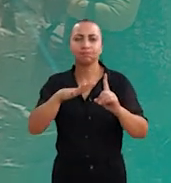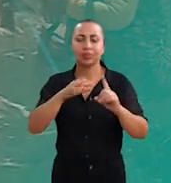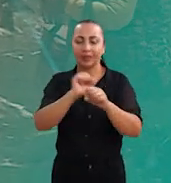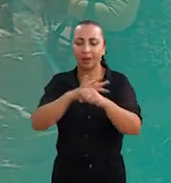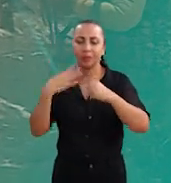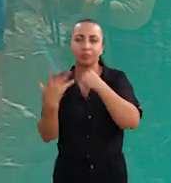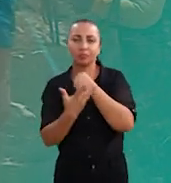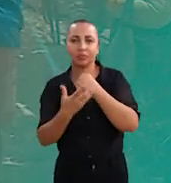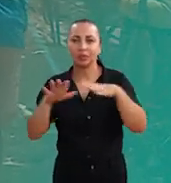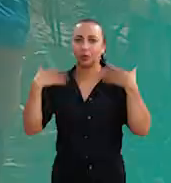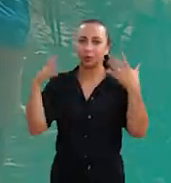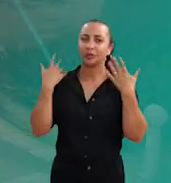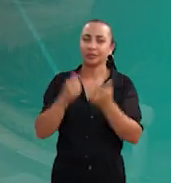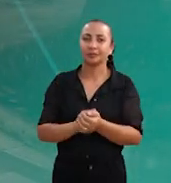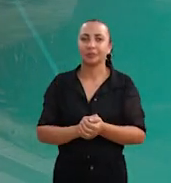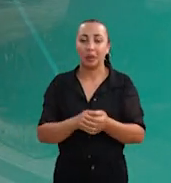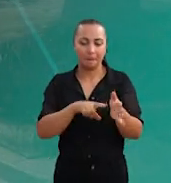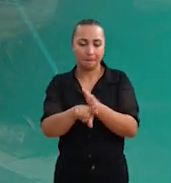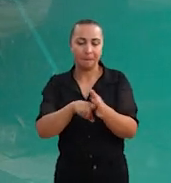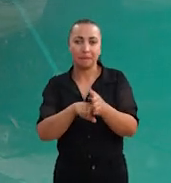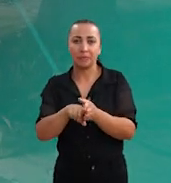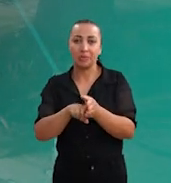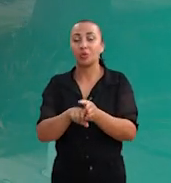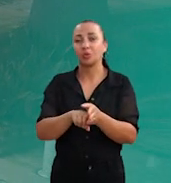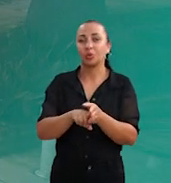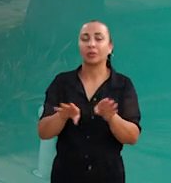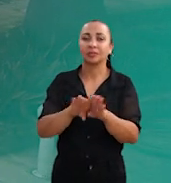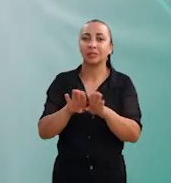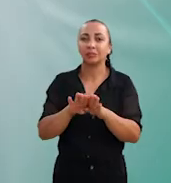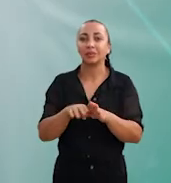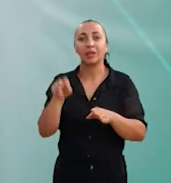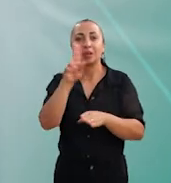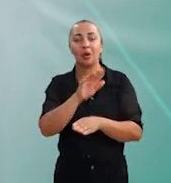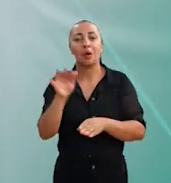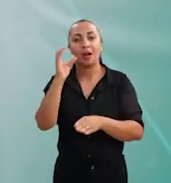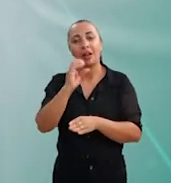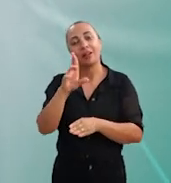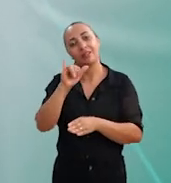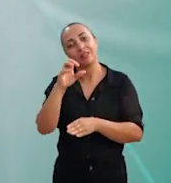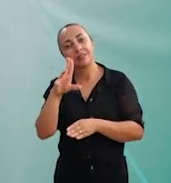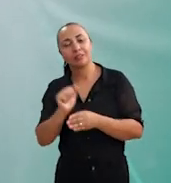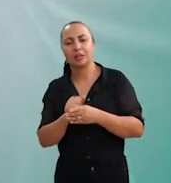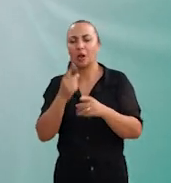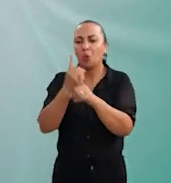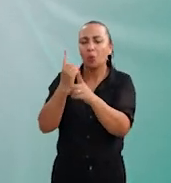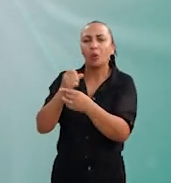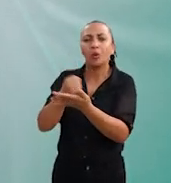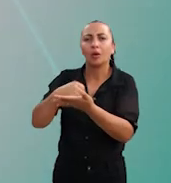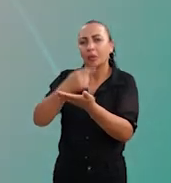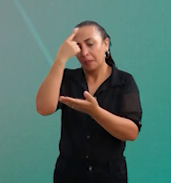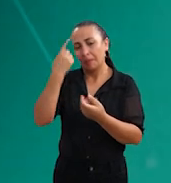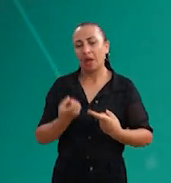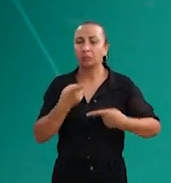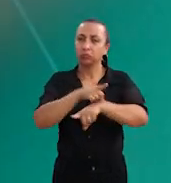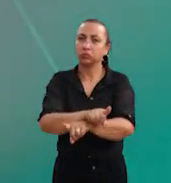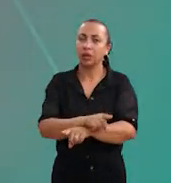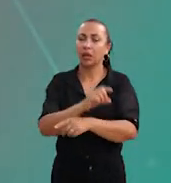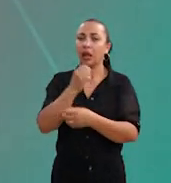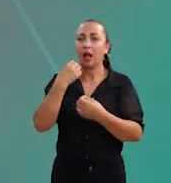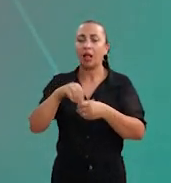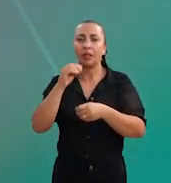da Covid-19 no turismo. Pesquisadores da Universidade Federal do Cariri estão descobrindo uma droga alternativa para